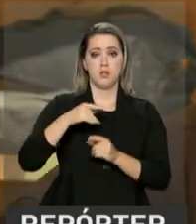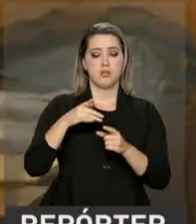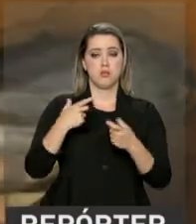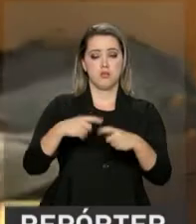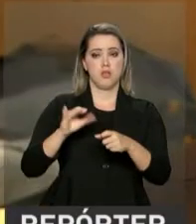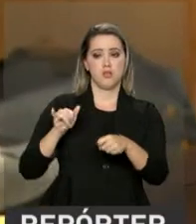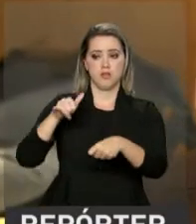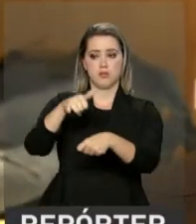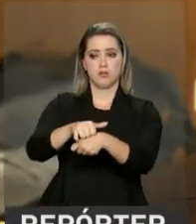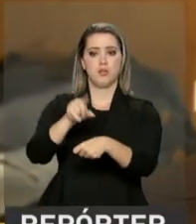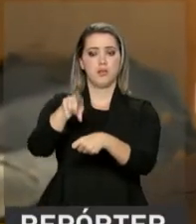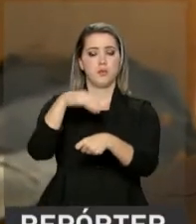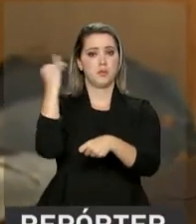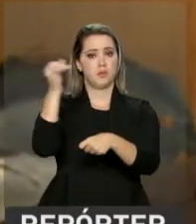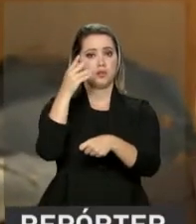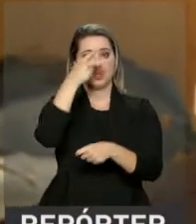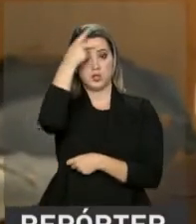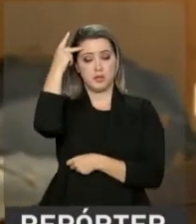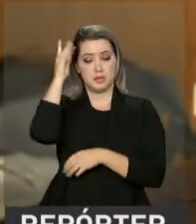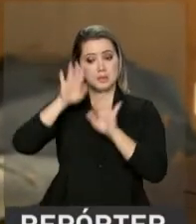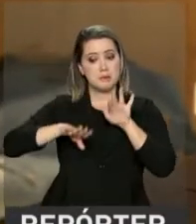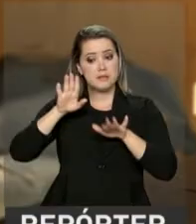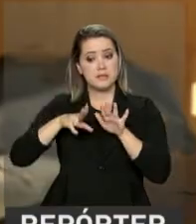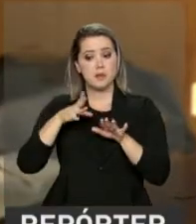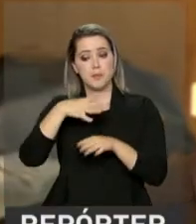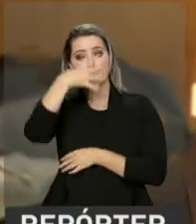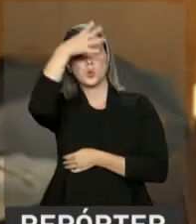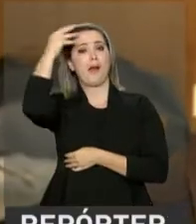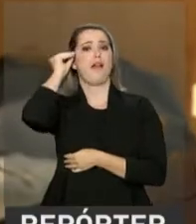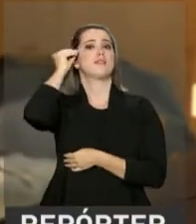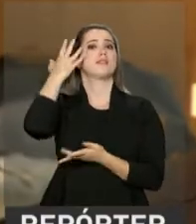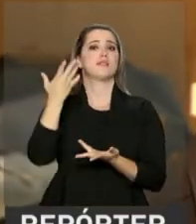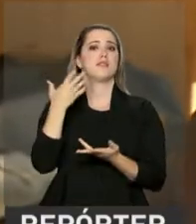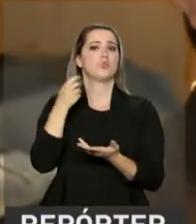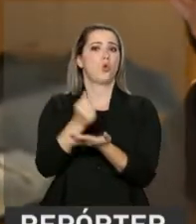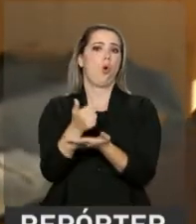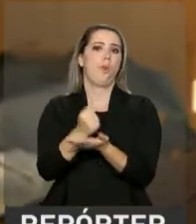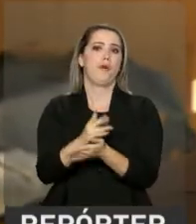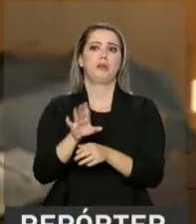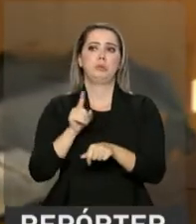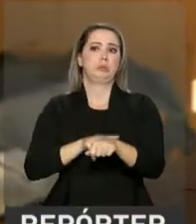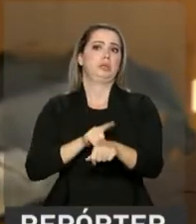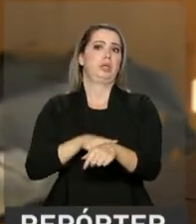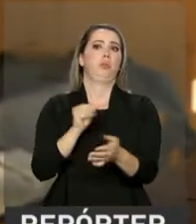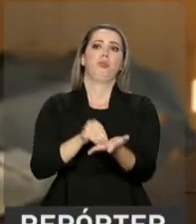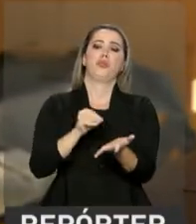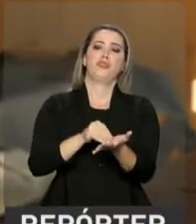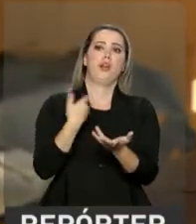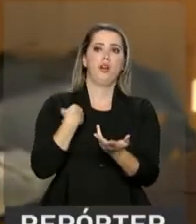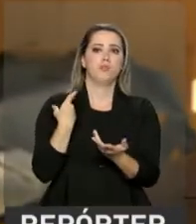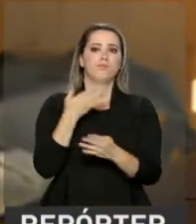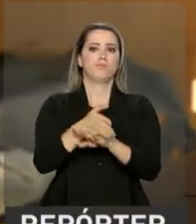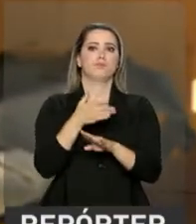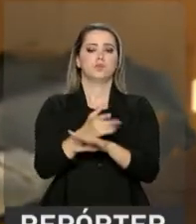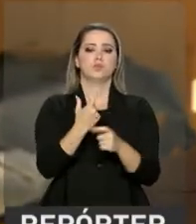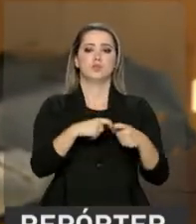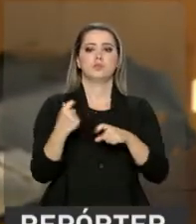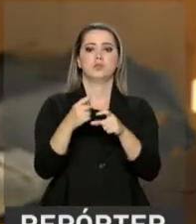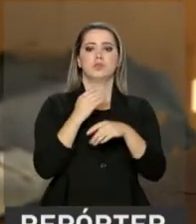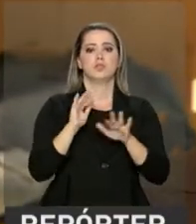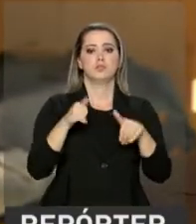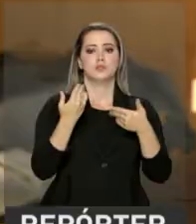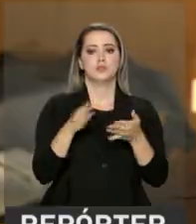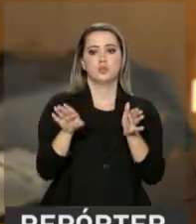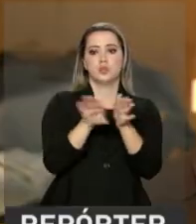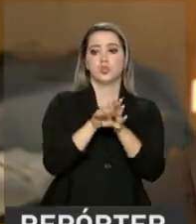na correria do dia a dia acabam se em si mesmo é piolho não dá tempo de passar em um shopping não morre de rua então